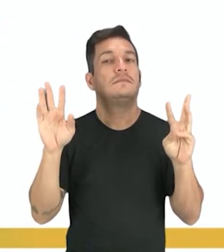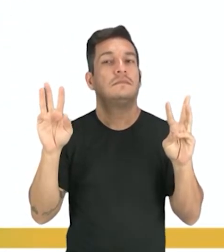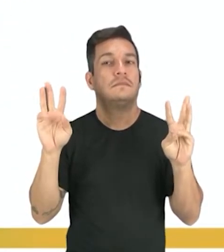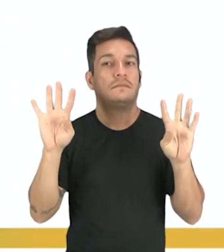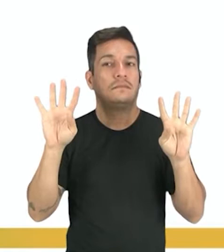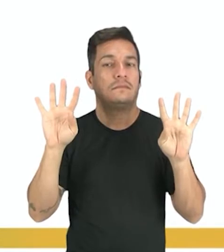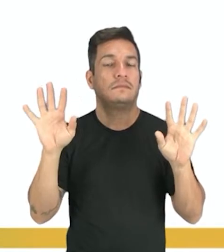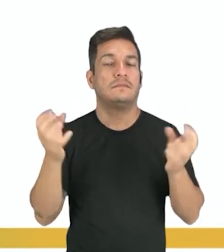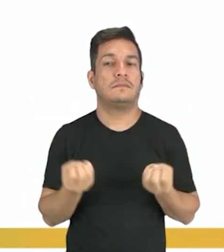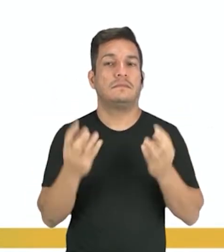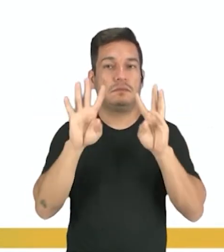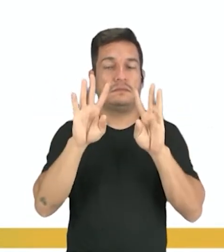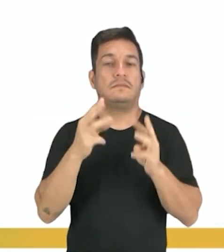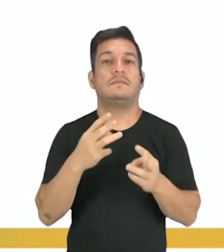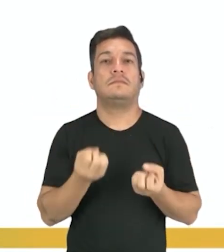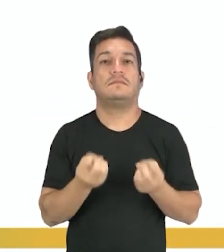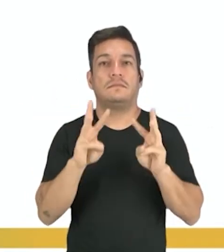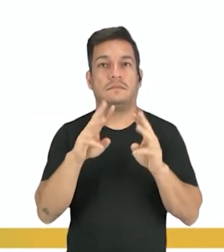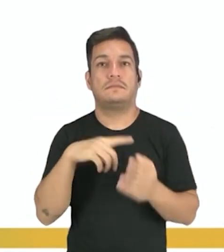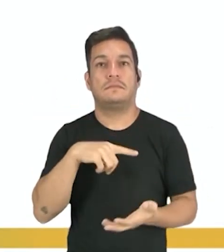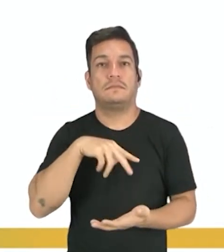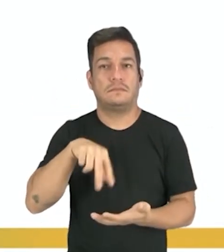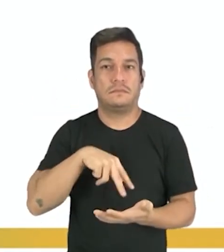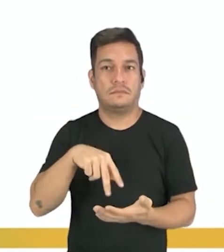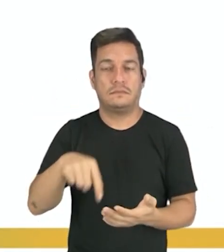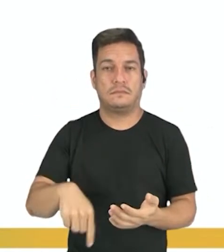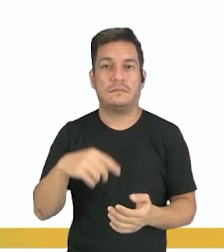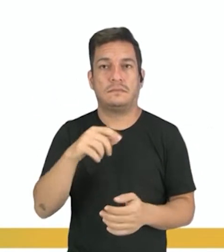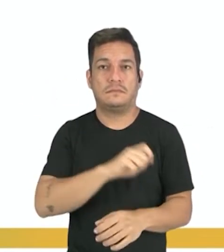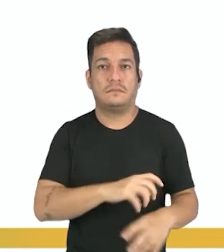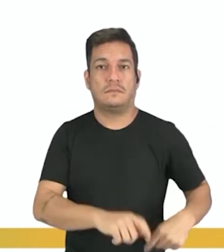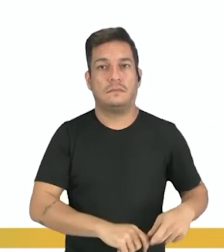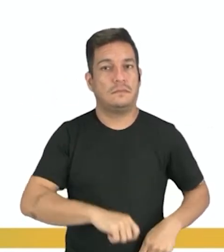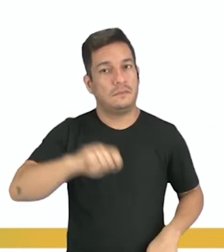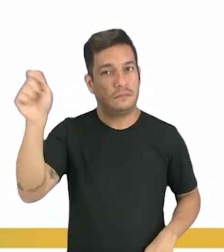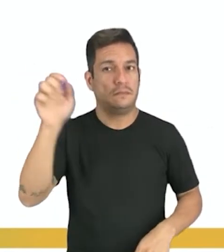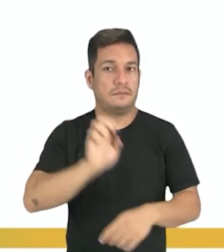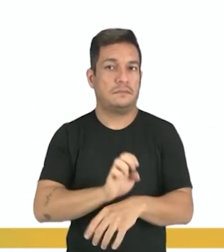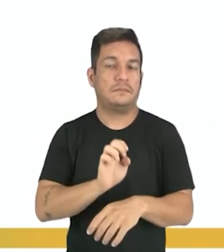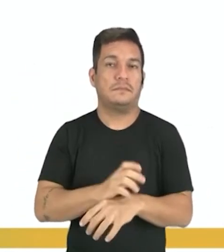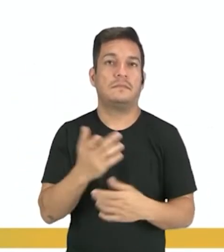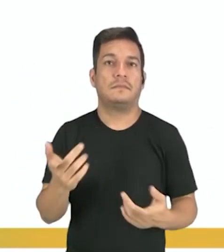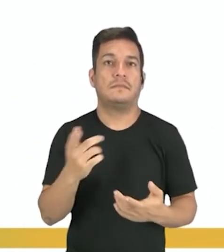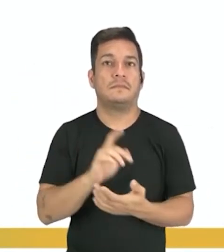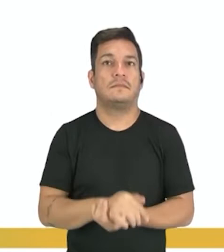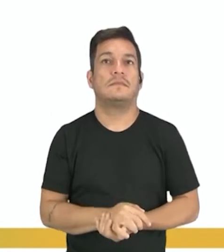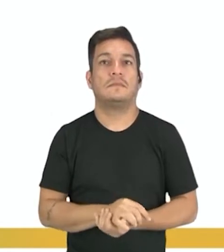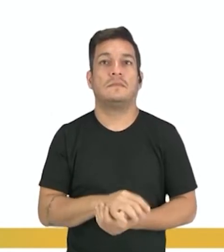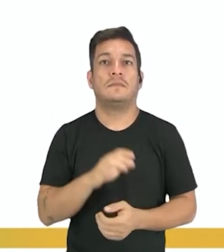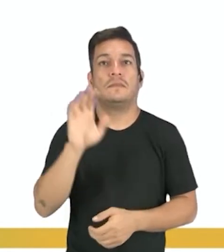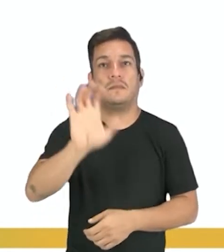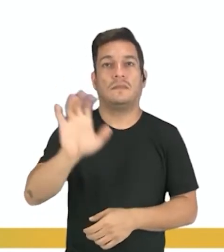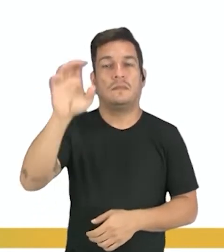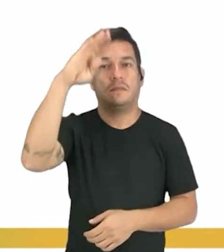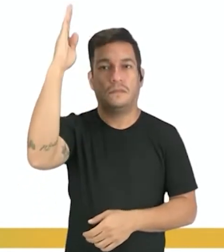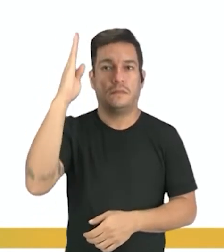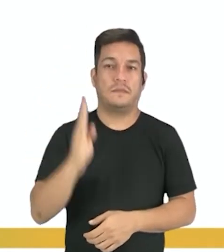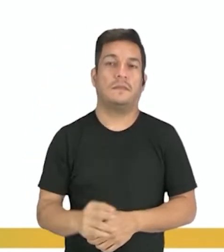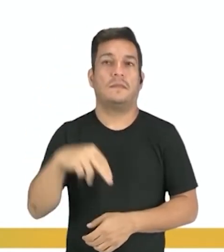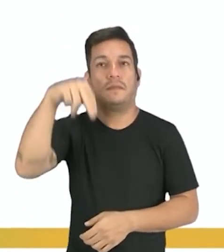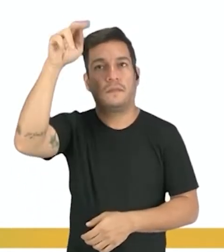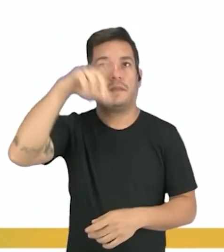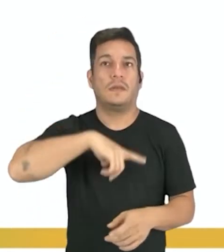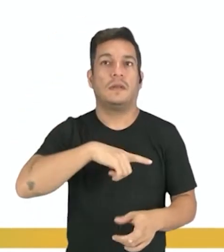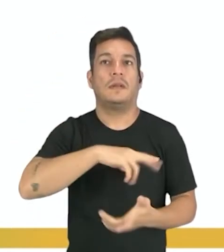Acre algumas danças na gente vai entrar mais agora no nosso estado no Acre um dos estados da Região Norte